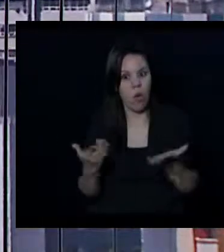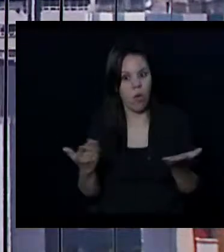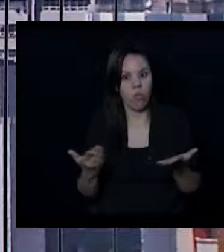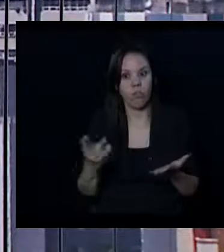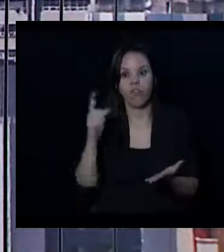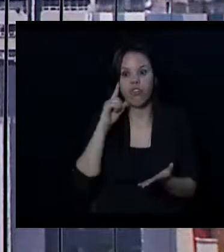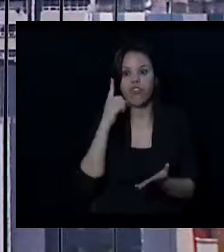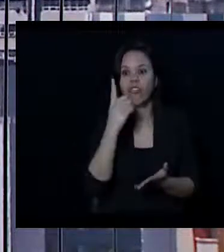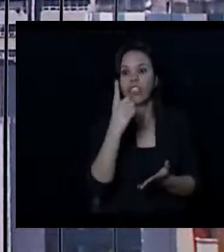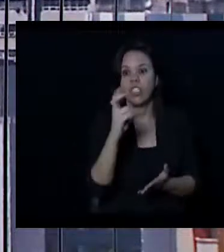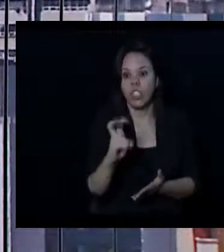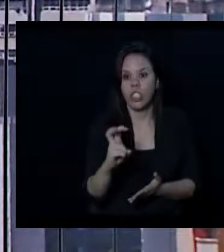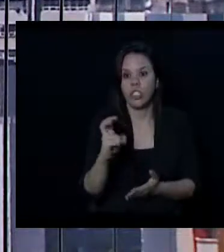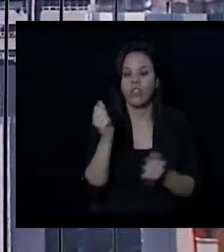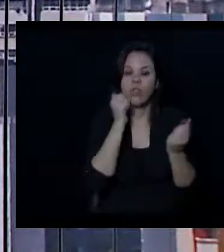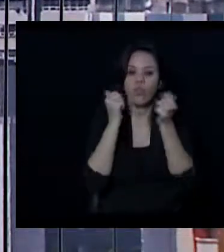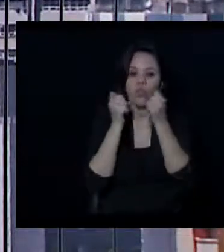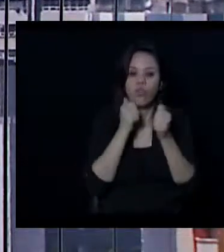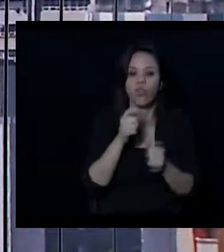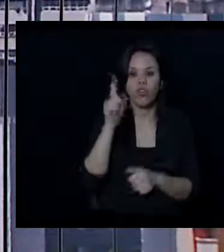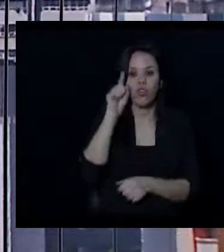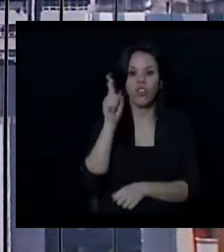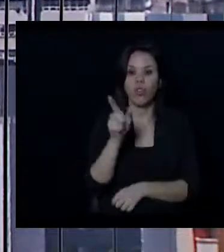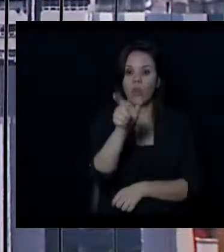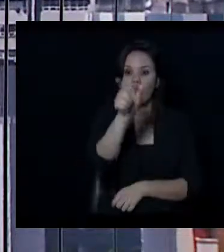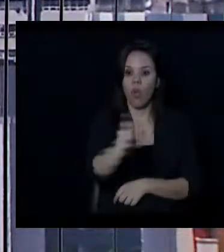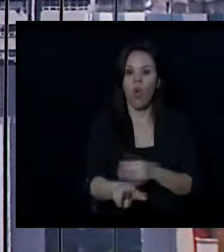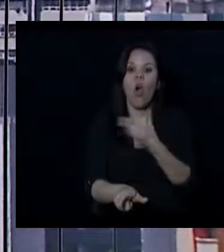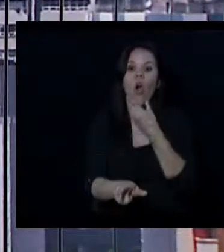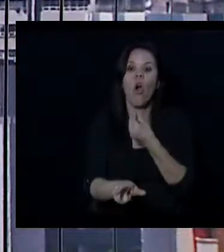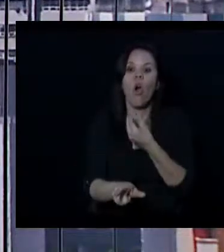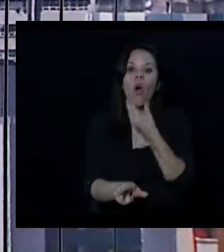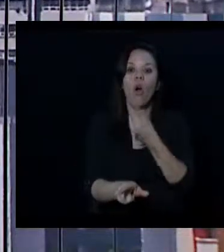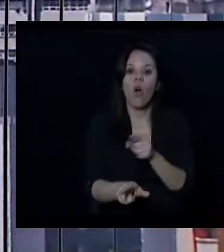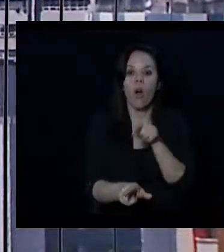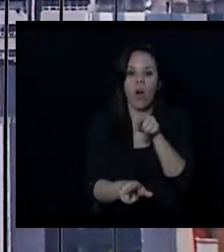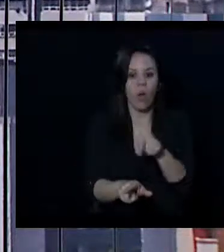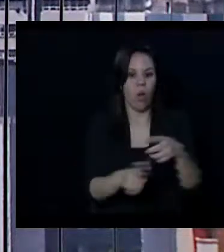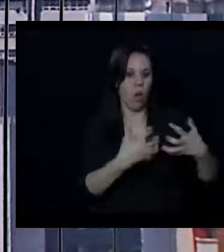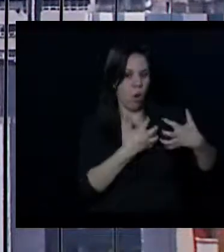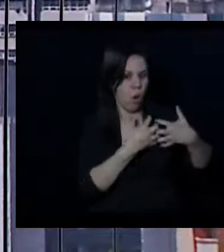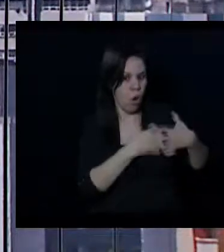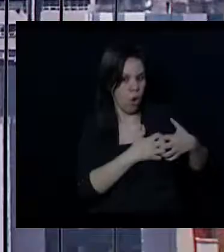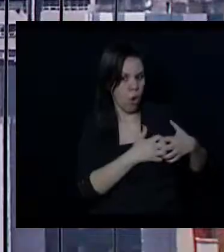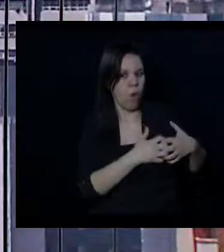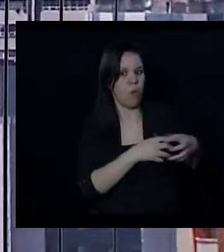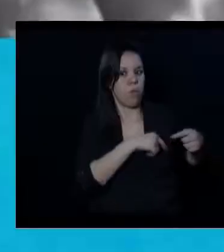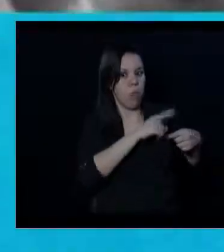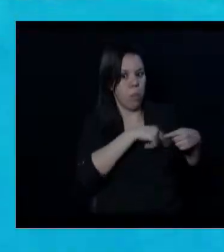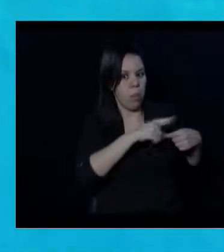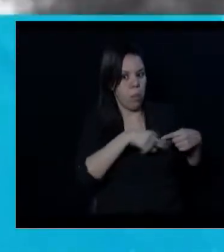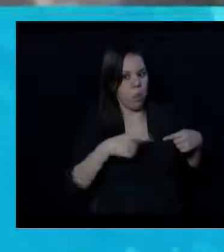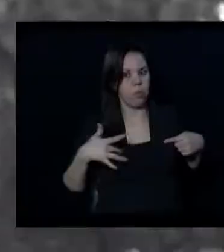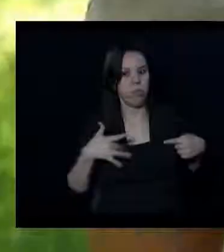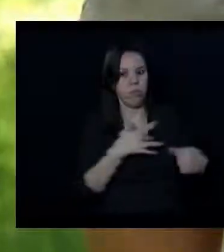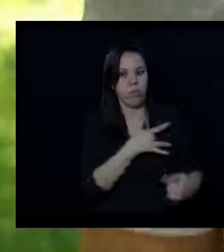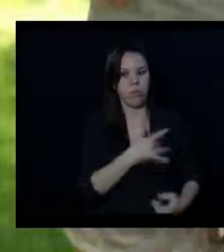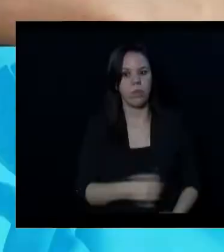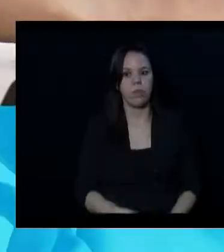de julho, é o Dia do Homem e também dia de deixar o coração bater saudável.